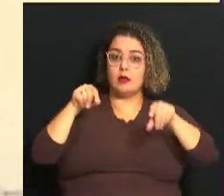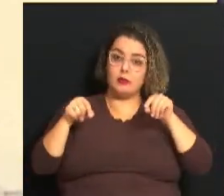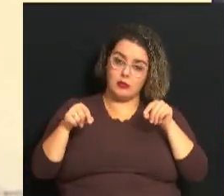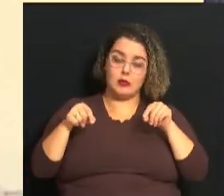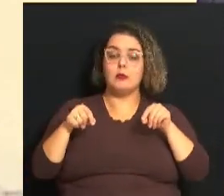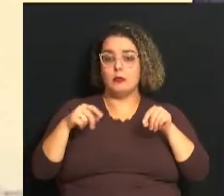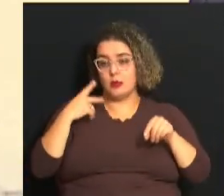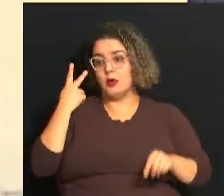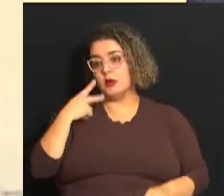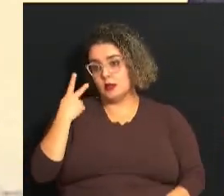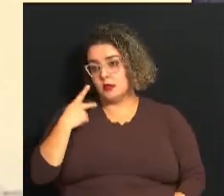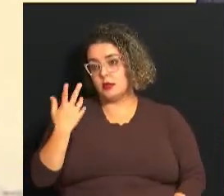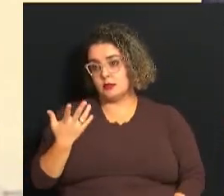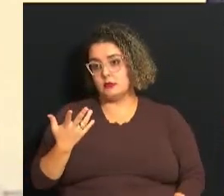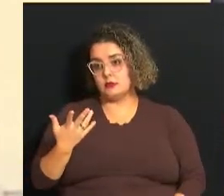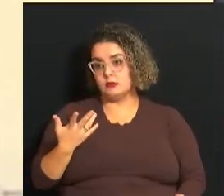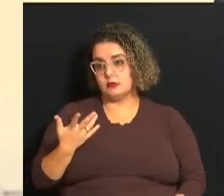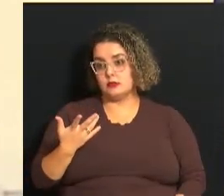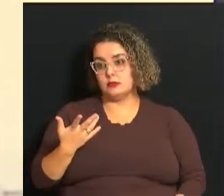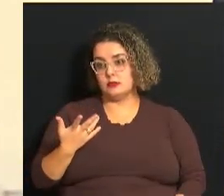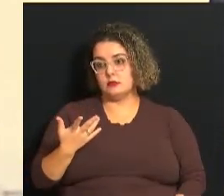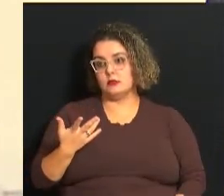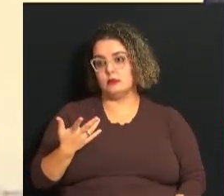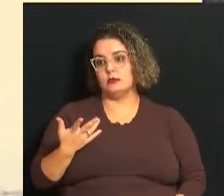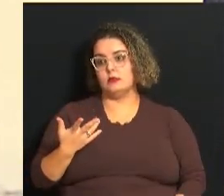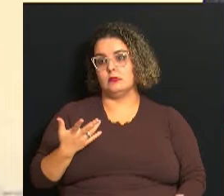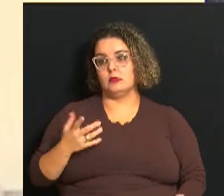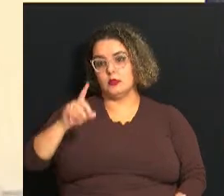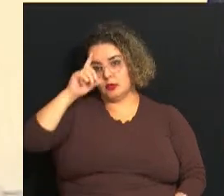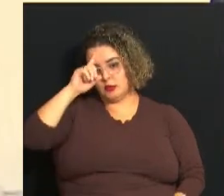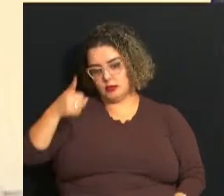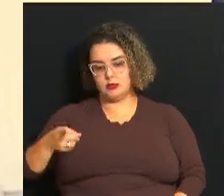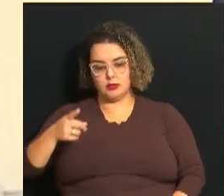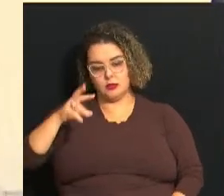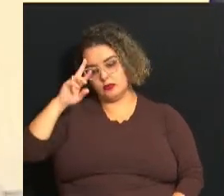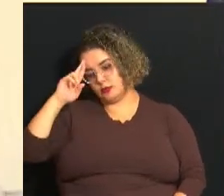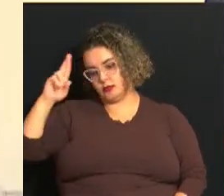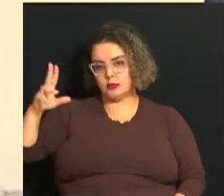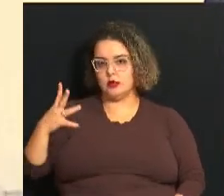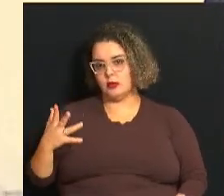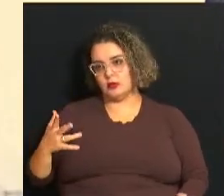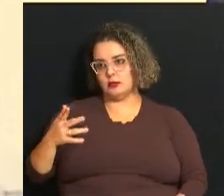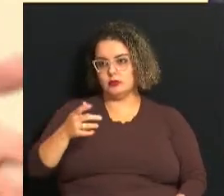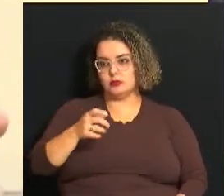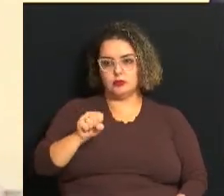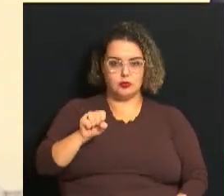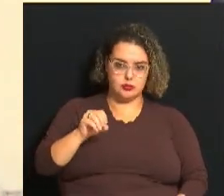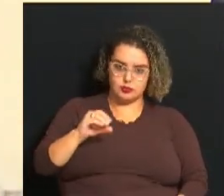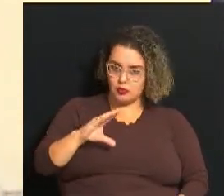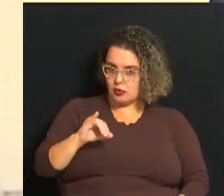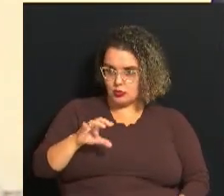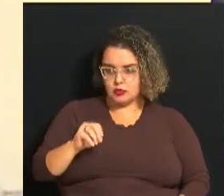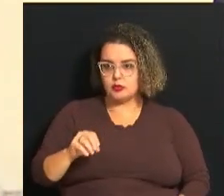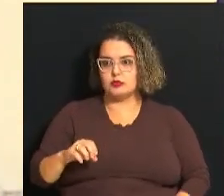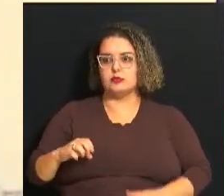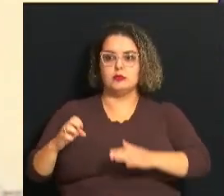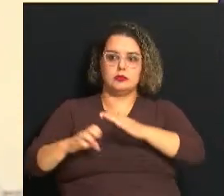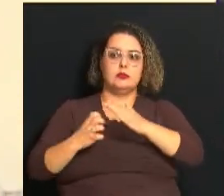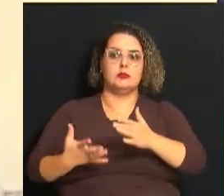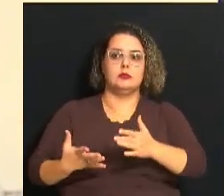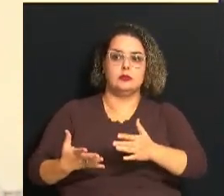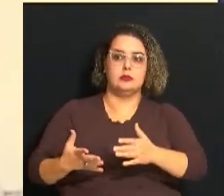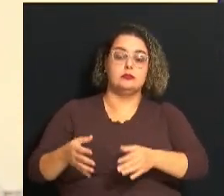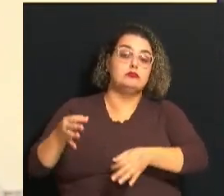políticas é do dono do patrão do sócio da empresa e inclusive com condenações na justiça